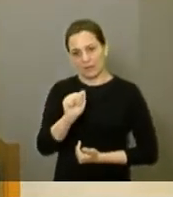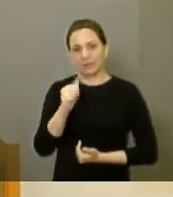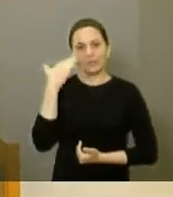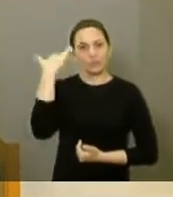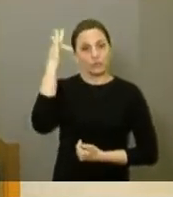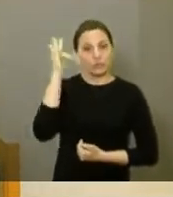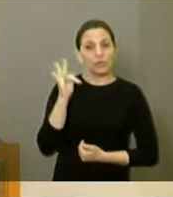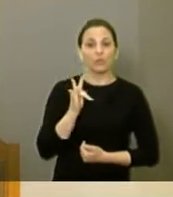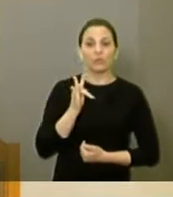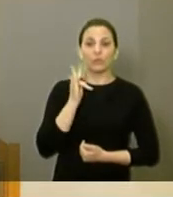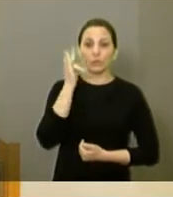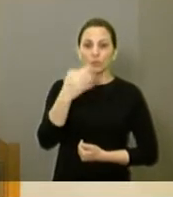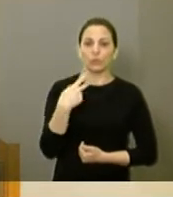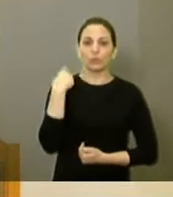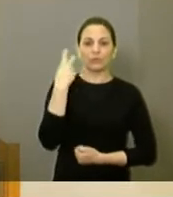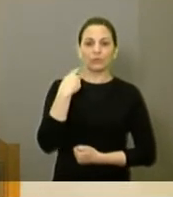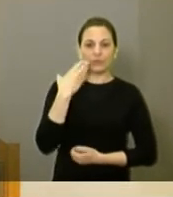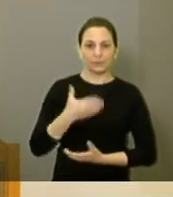legislatura